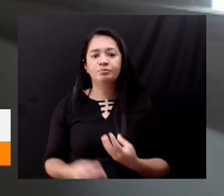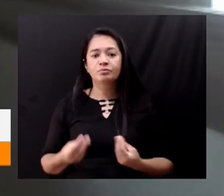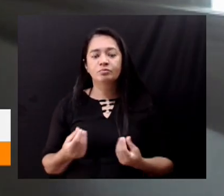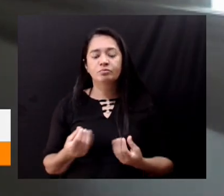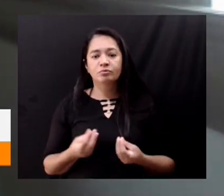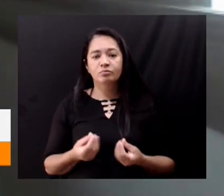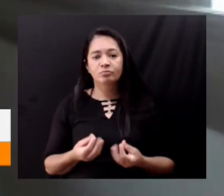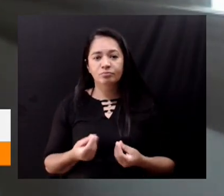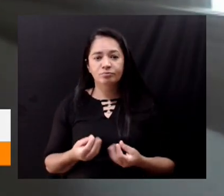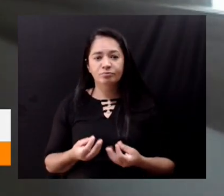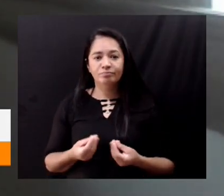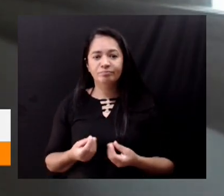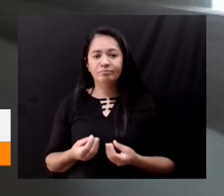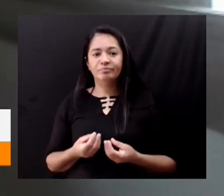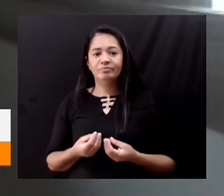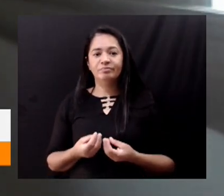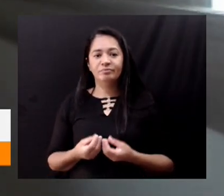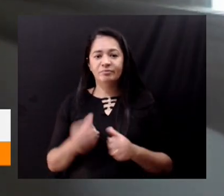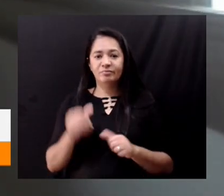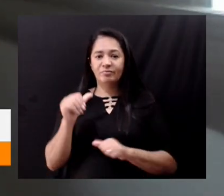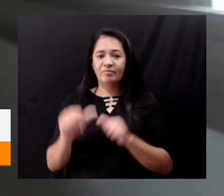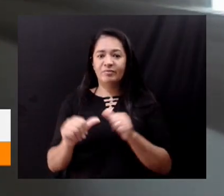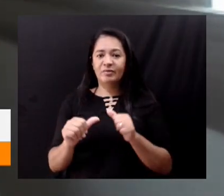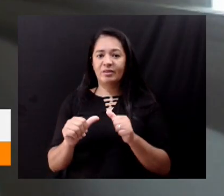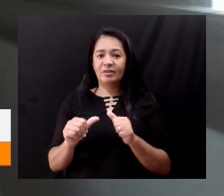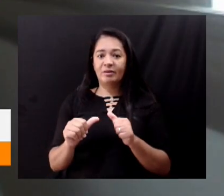não se torne refém dessa comida.